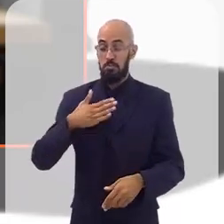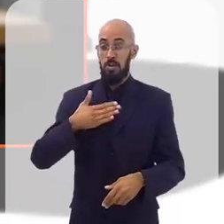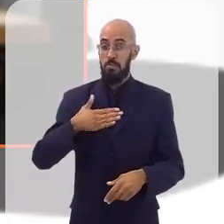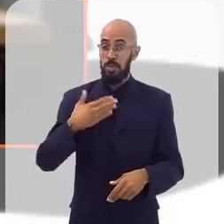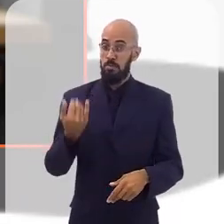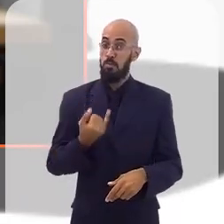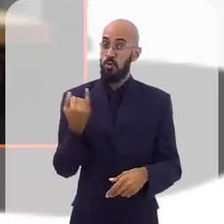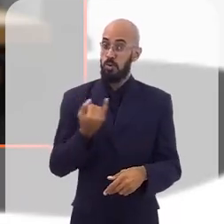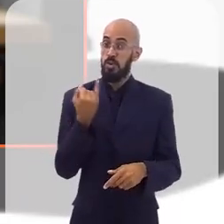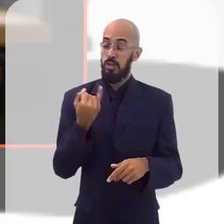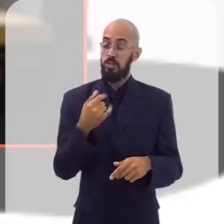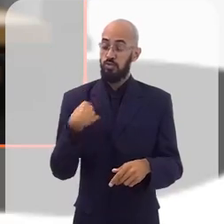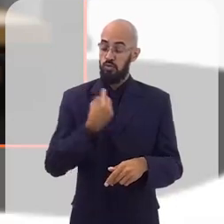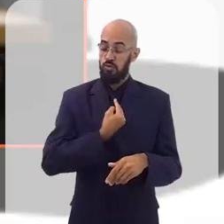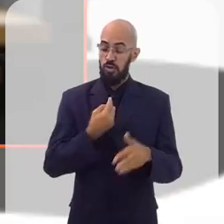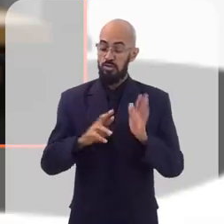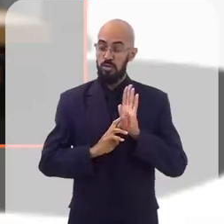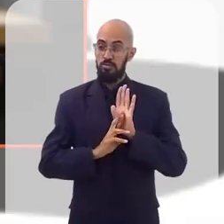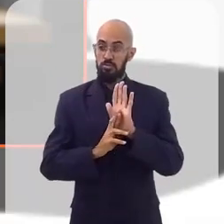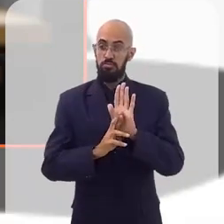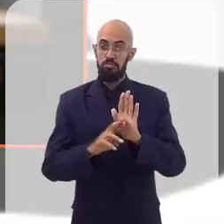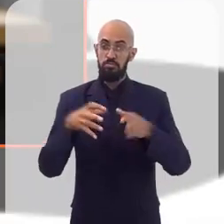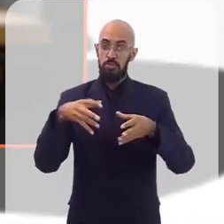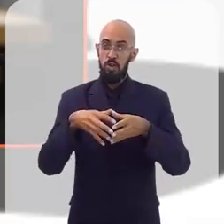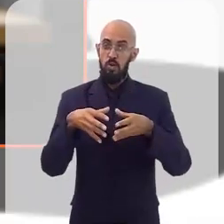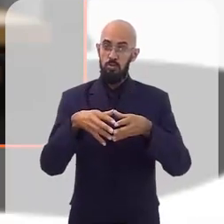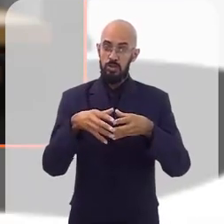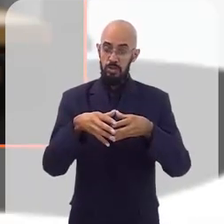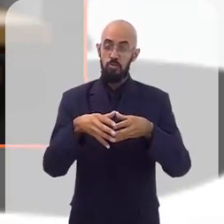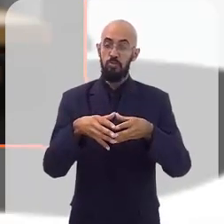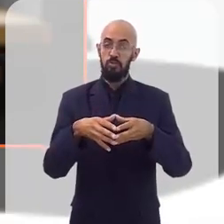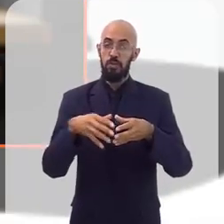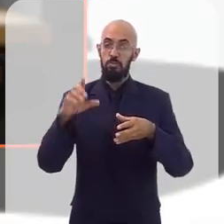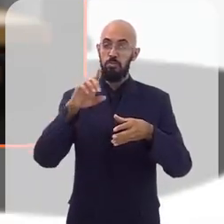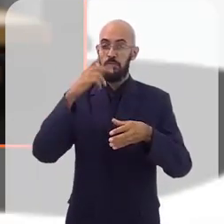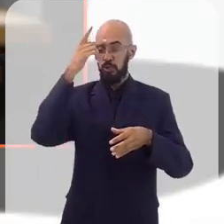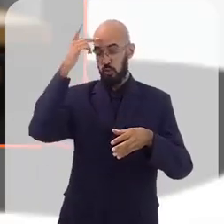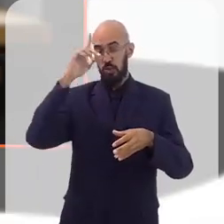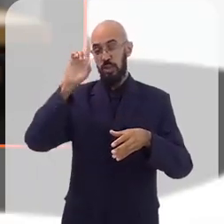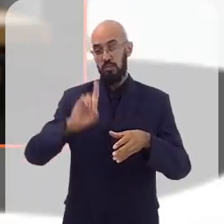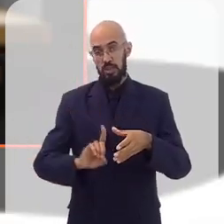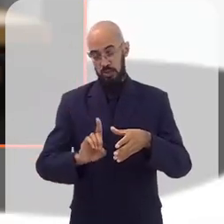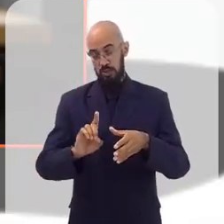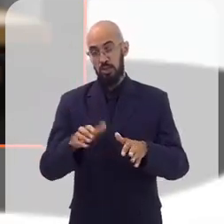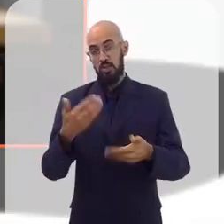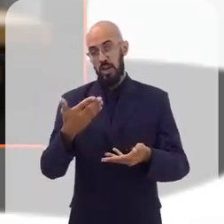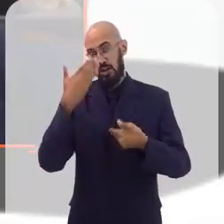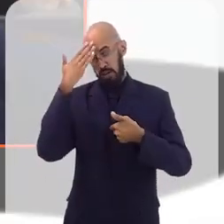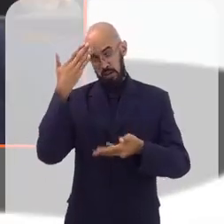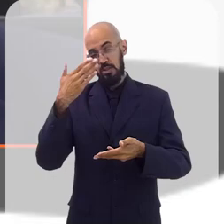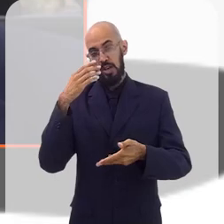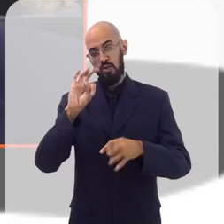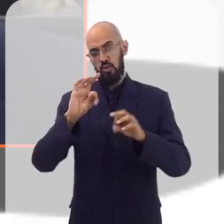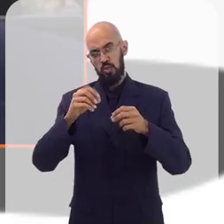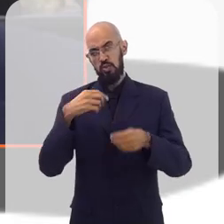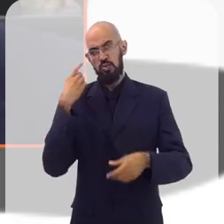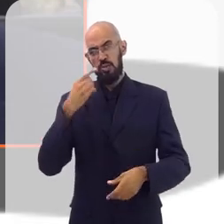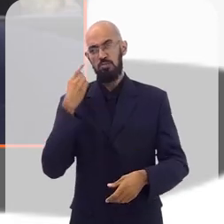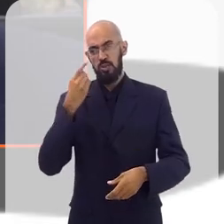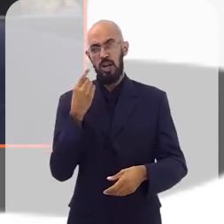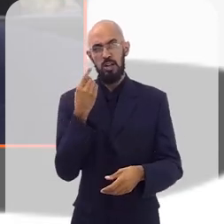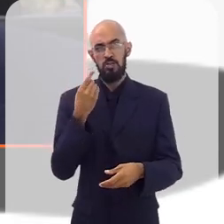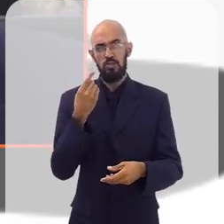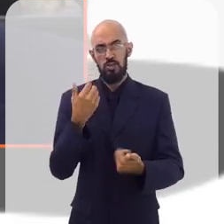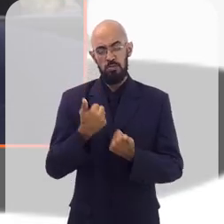grande base Eleitoral São Barra Mansa Volta Redonda Resende toda aquela região ali do Vale do Paraíba como é que foi bom